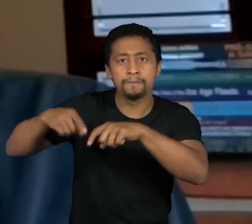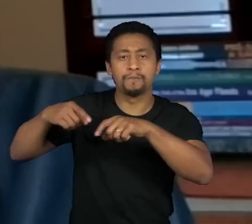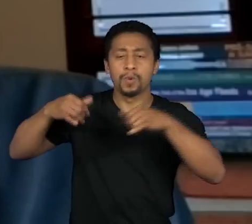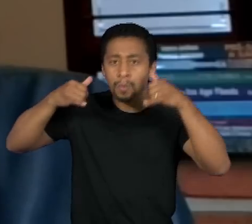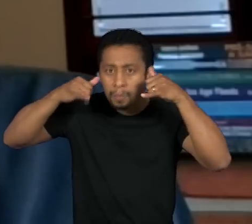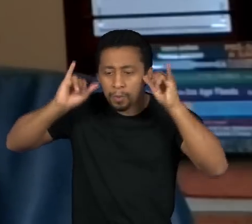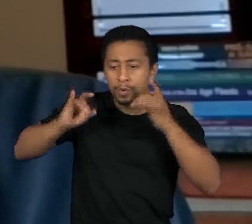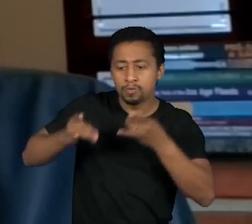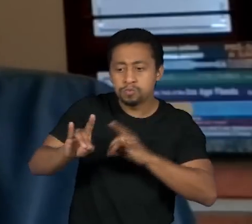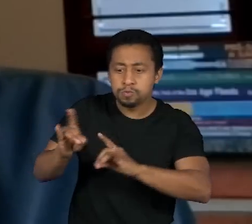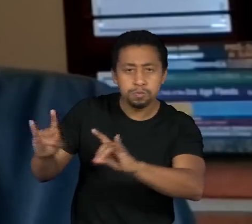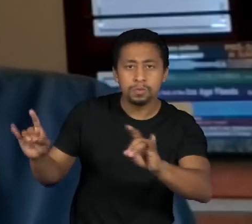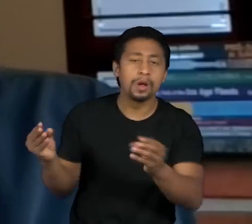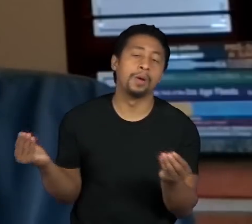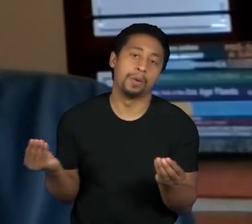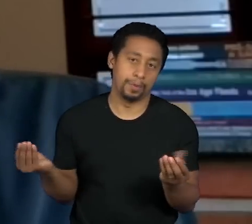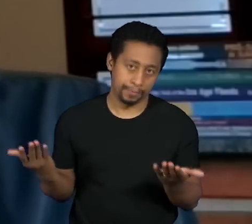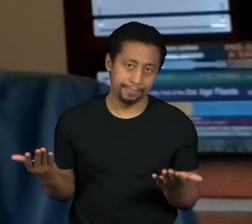vista